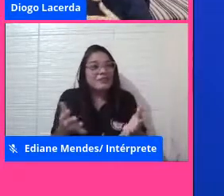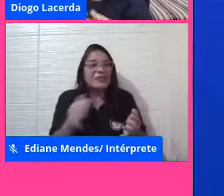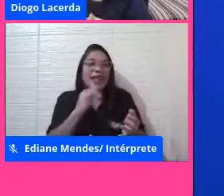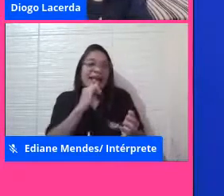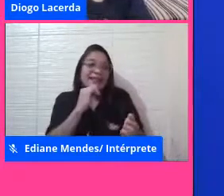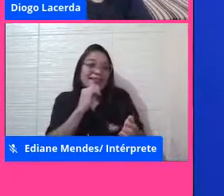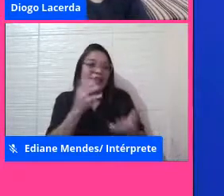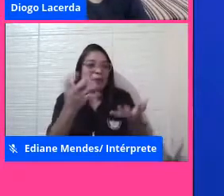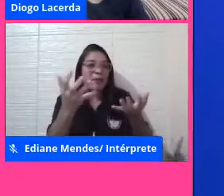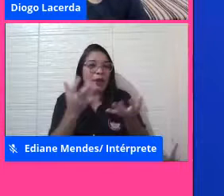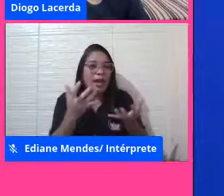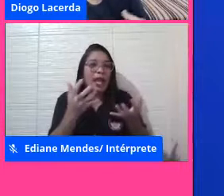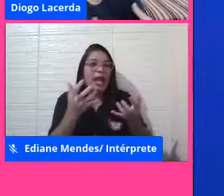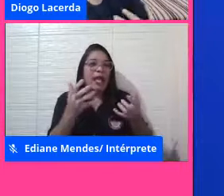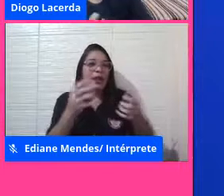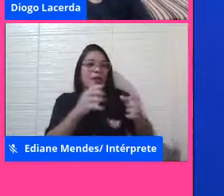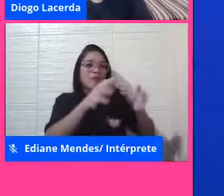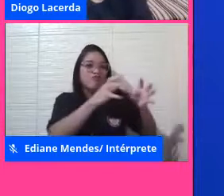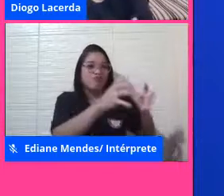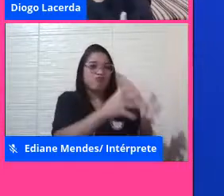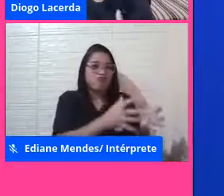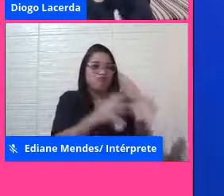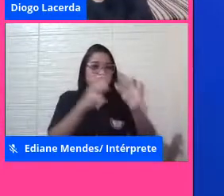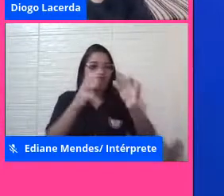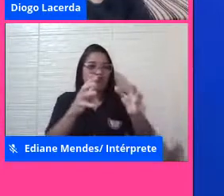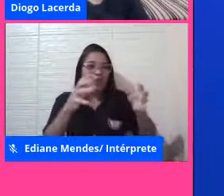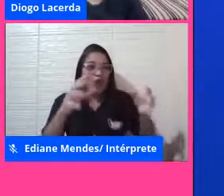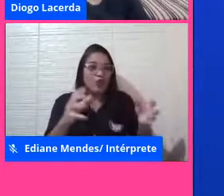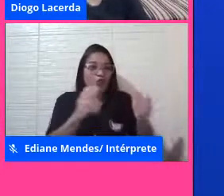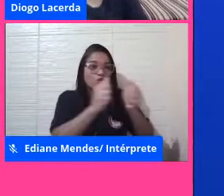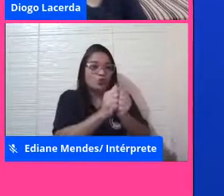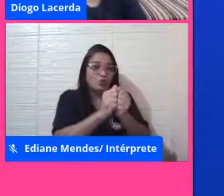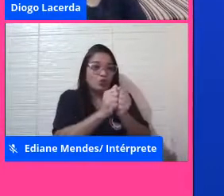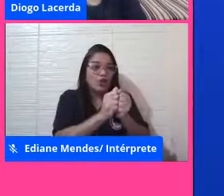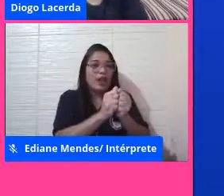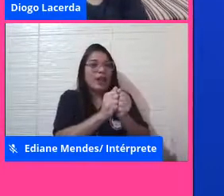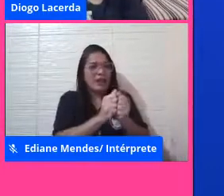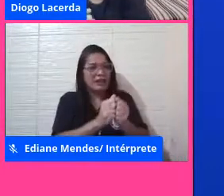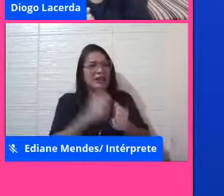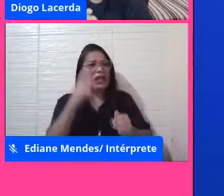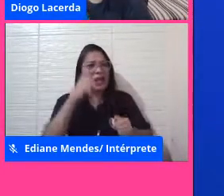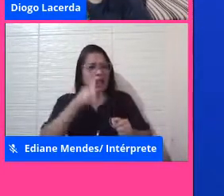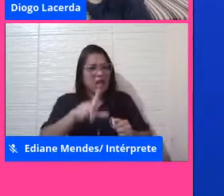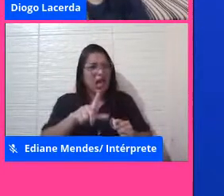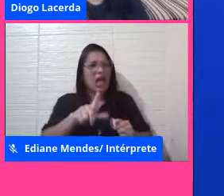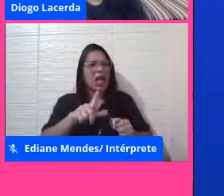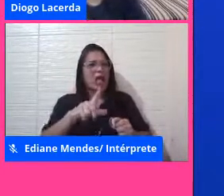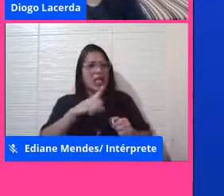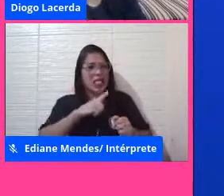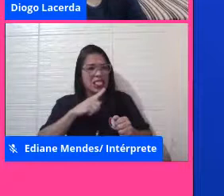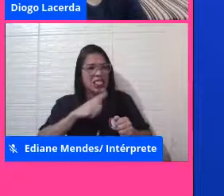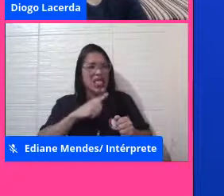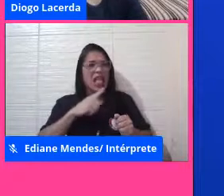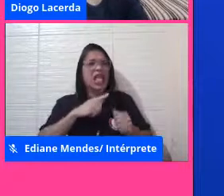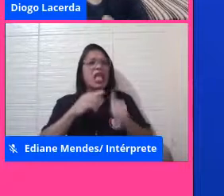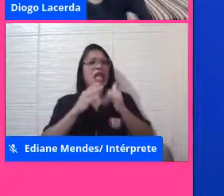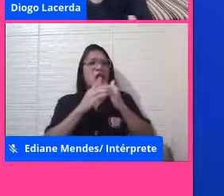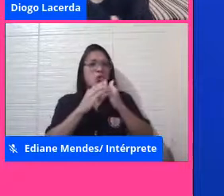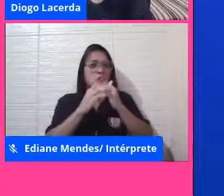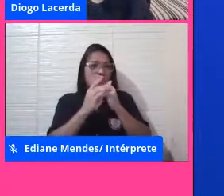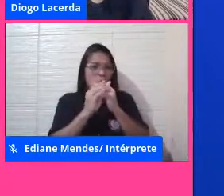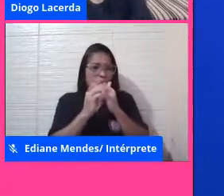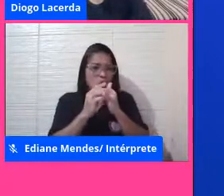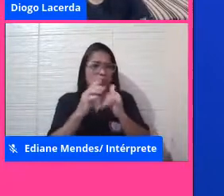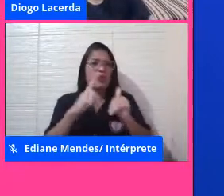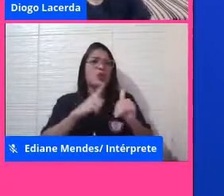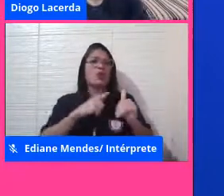as peças, enfim. Esse tipo de processos você consegue achar no YouTube, você consegue ter aula, né? E como eu